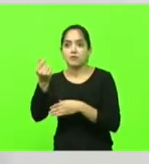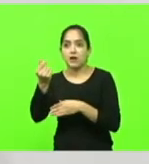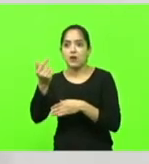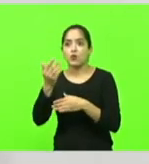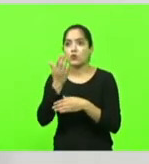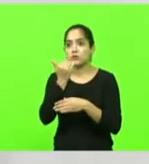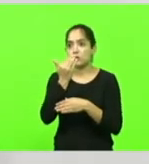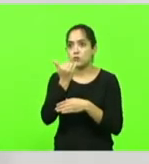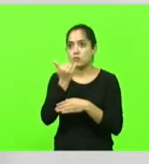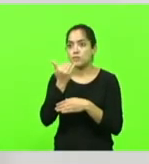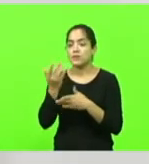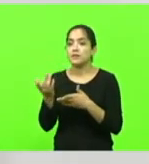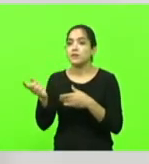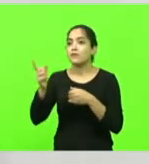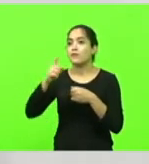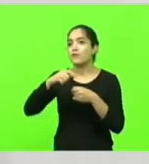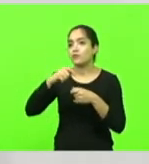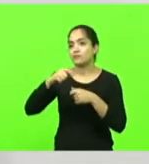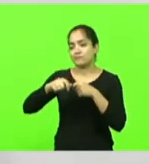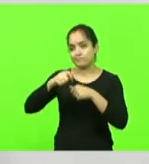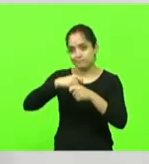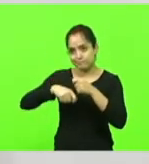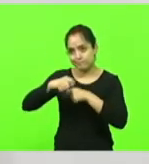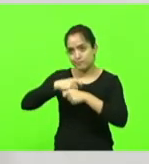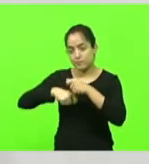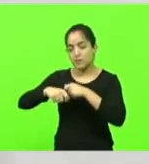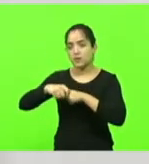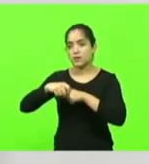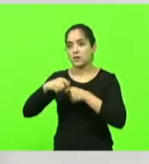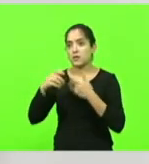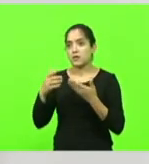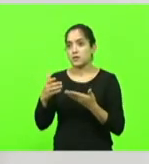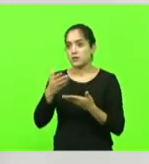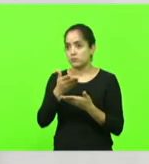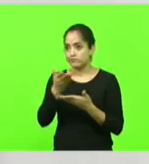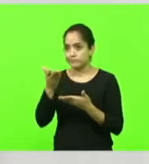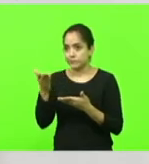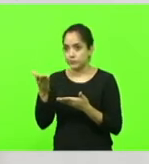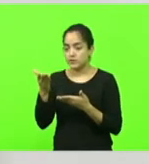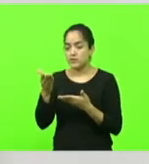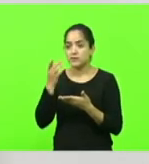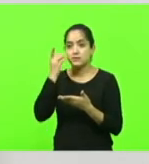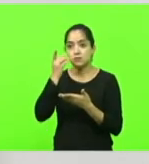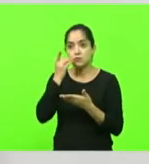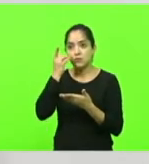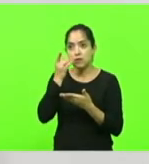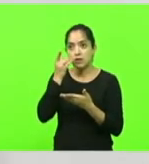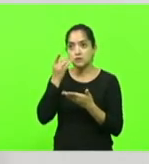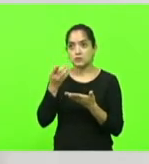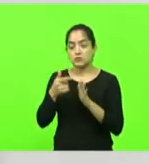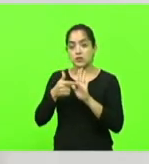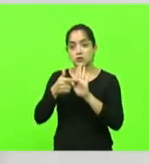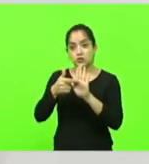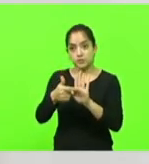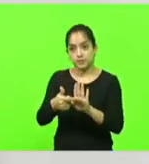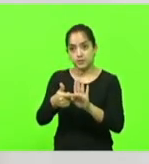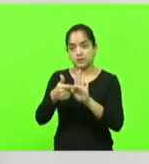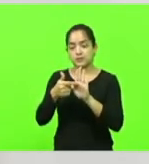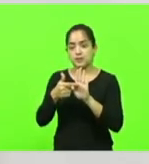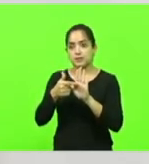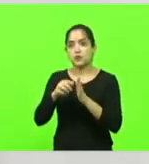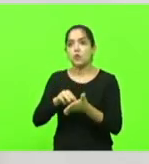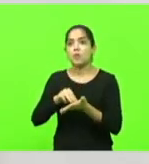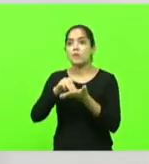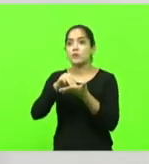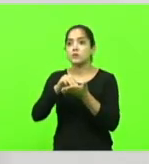para a retomada da nossa economia. Por tudo isso, senhores e senhoras deputados e deputadas, apresentamos nessa casa uma moção de